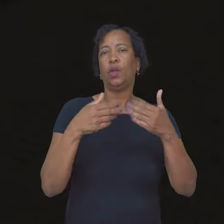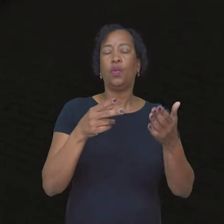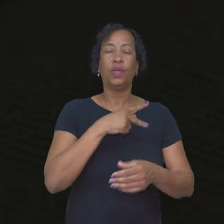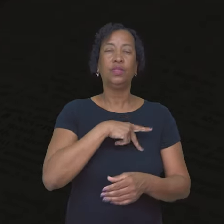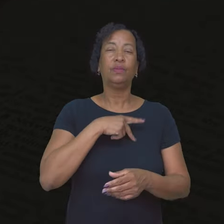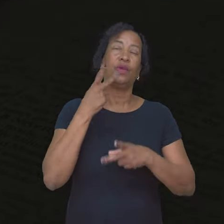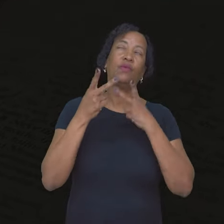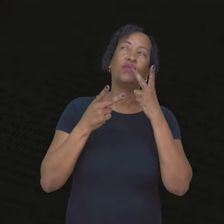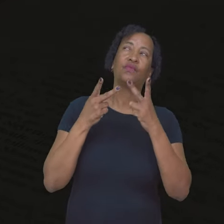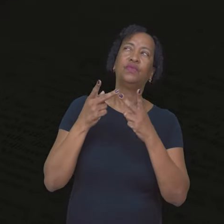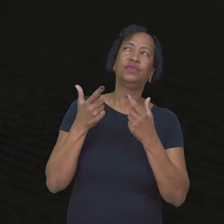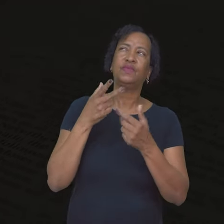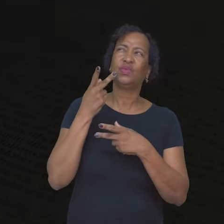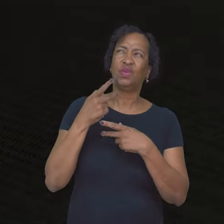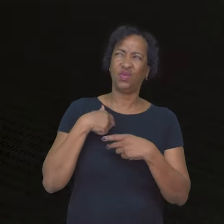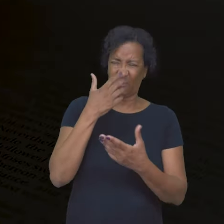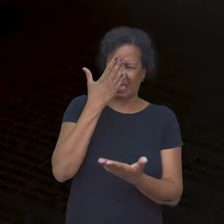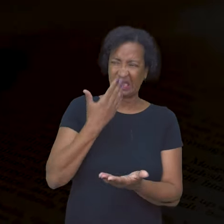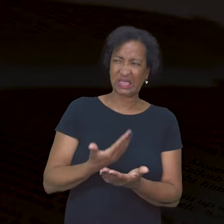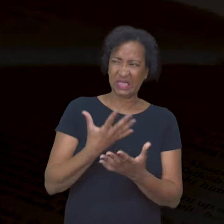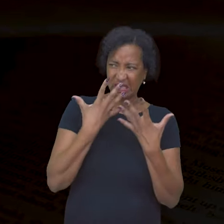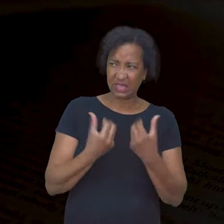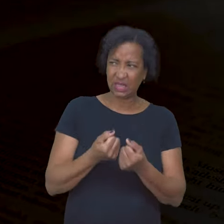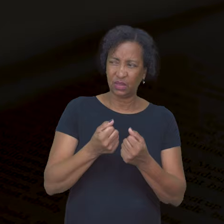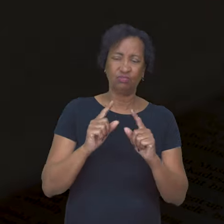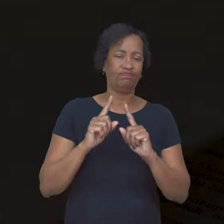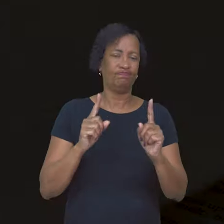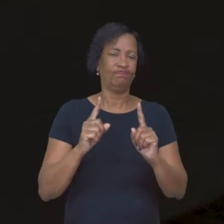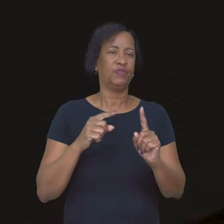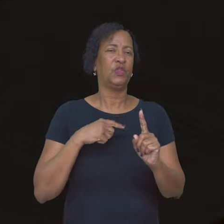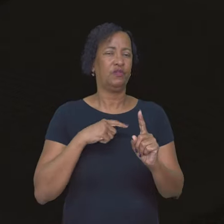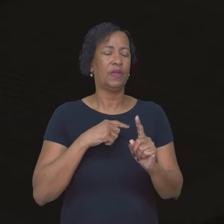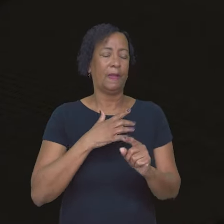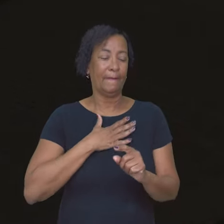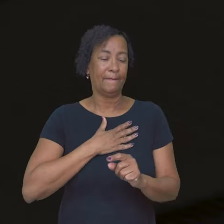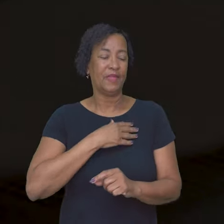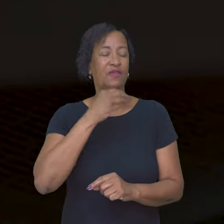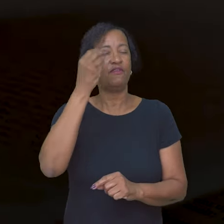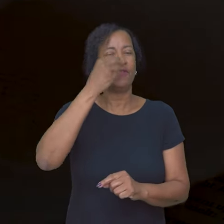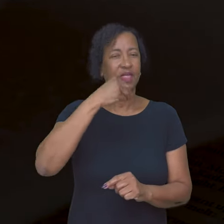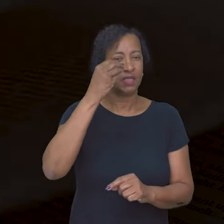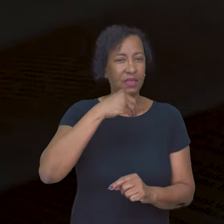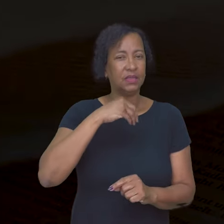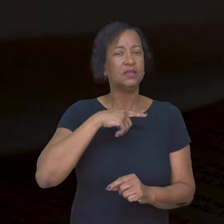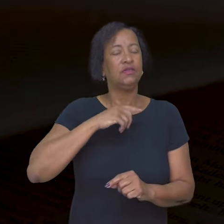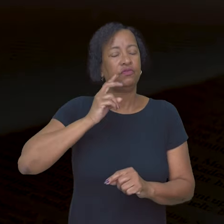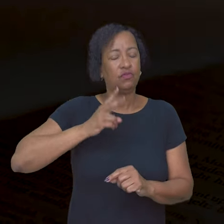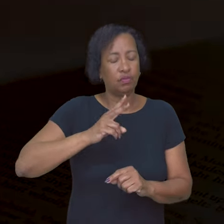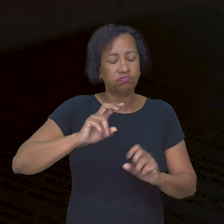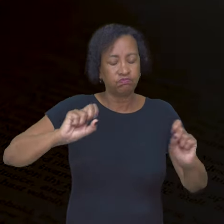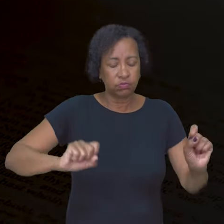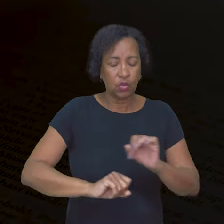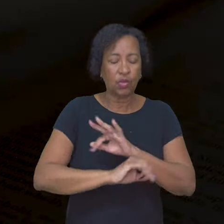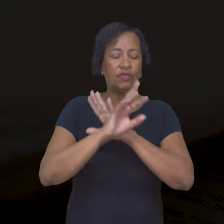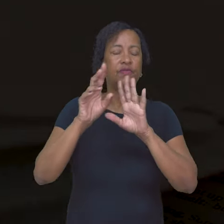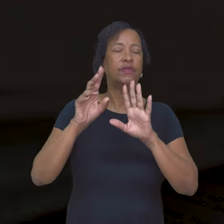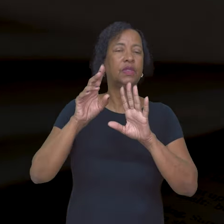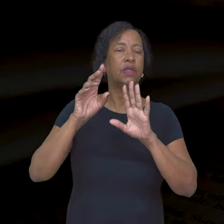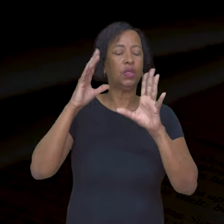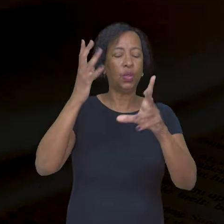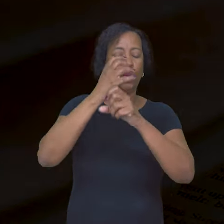gloriarei aaea para Pod deim por isso por am